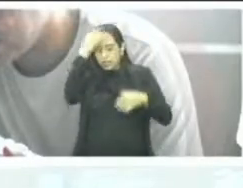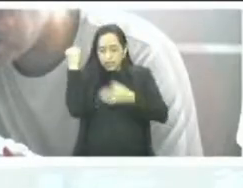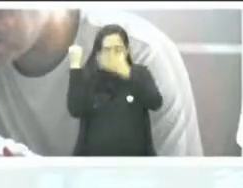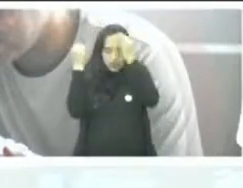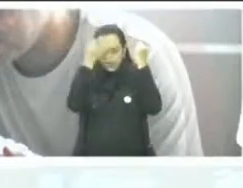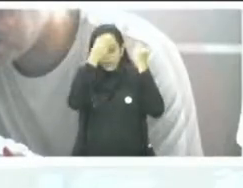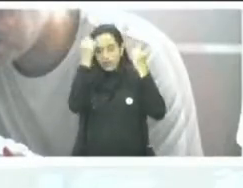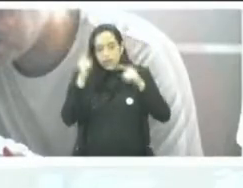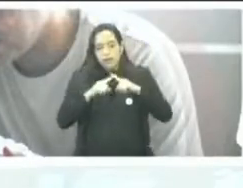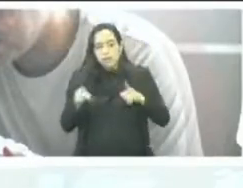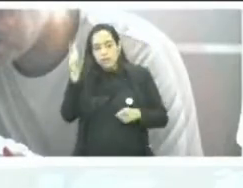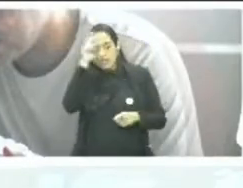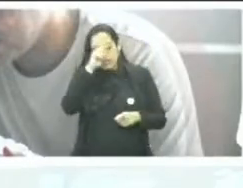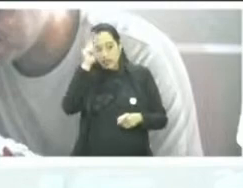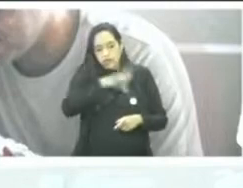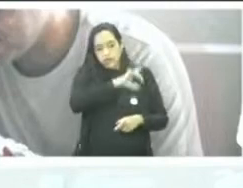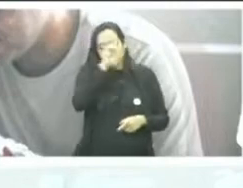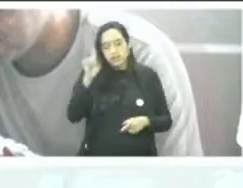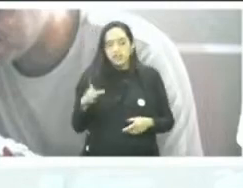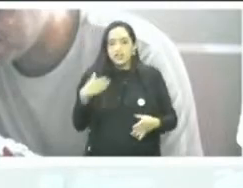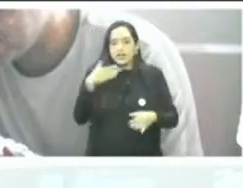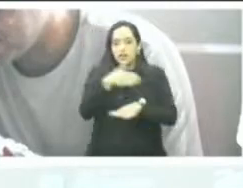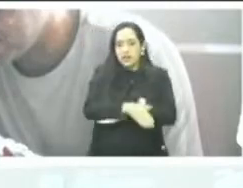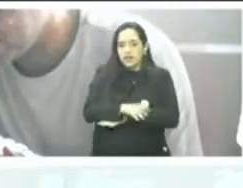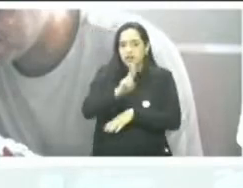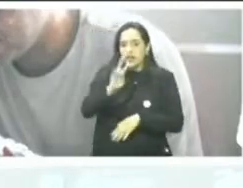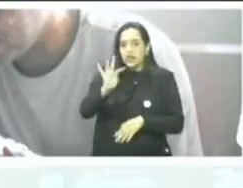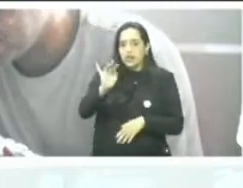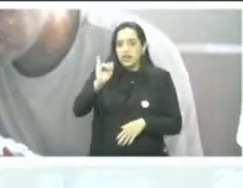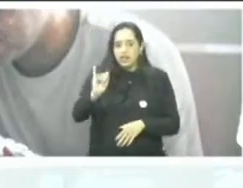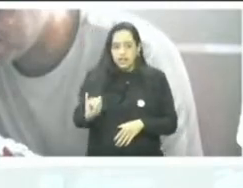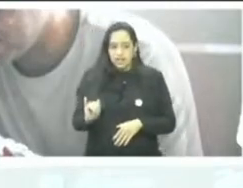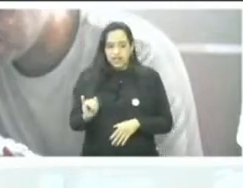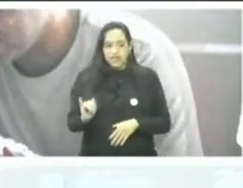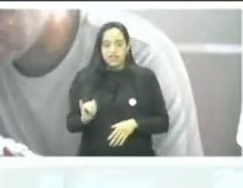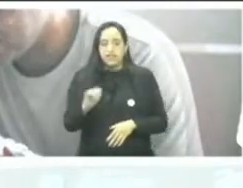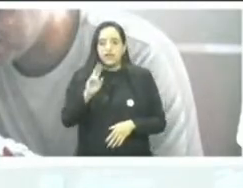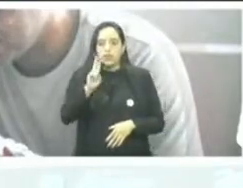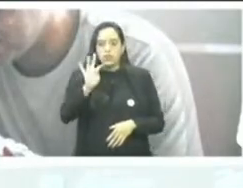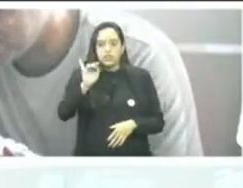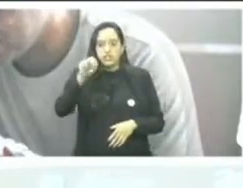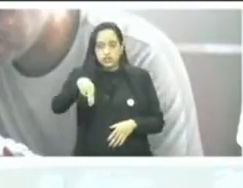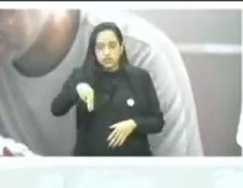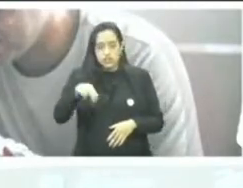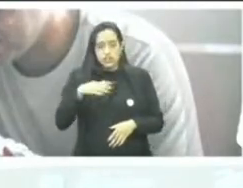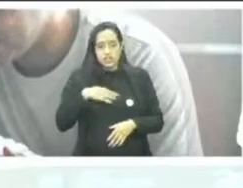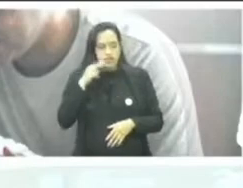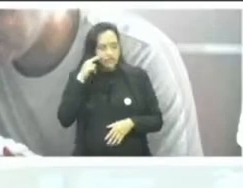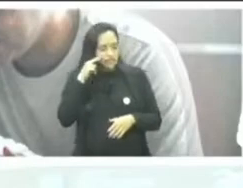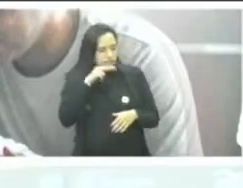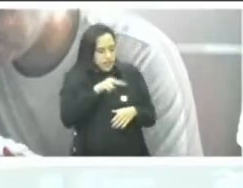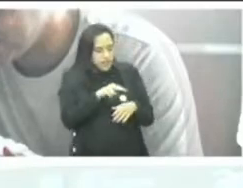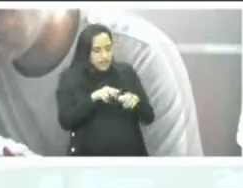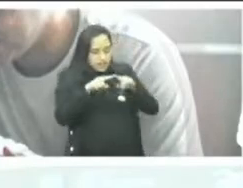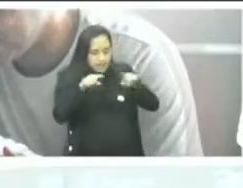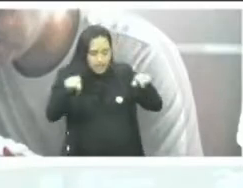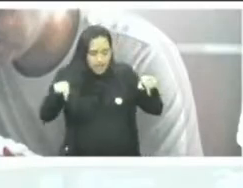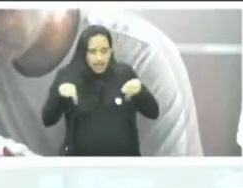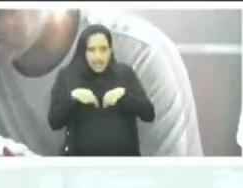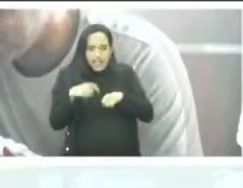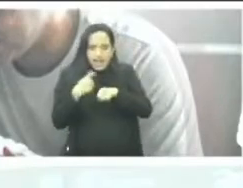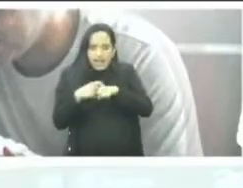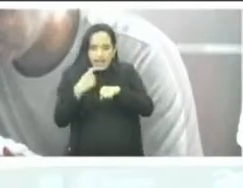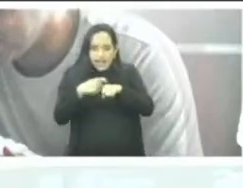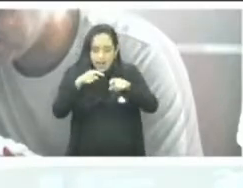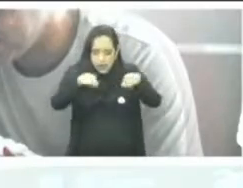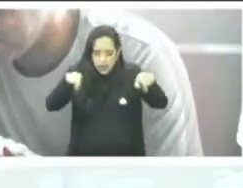me lembro muito bem do dia que eu entrei na UTI, na UTIM, e eu estava olhando ela pela